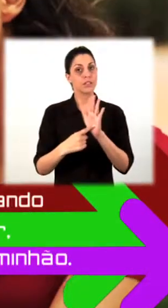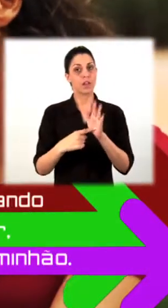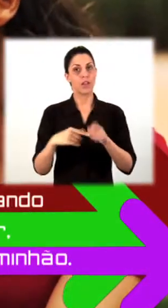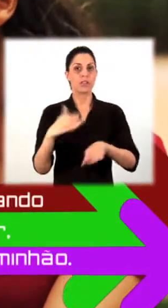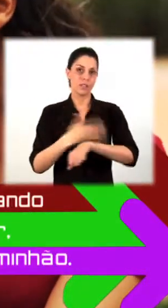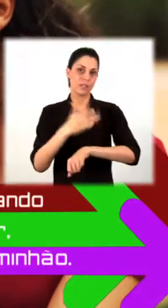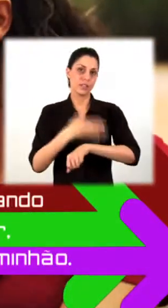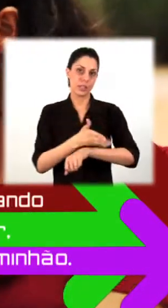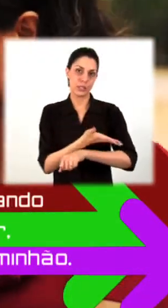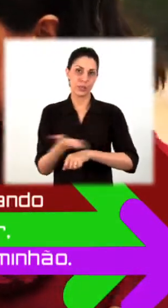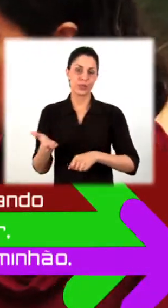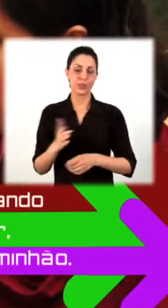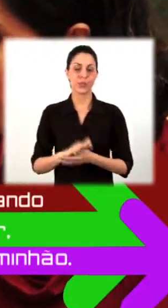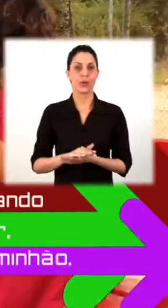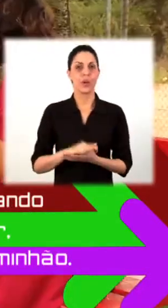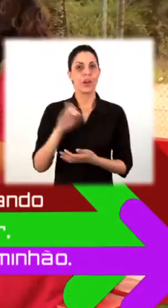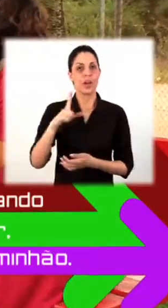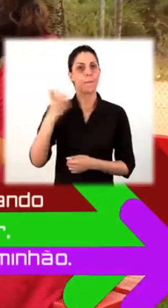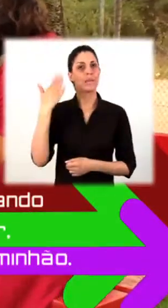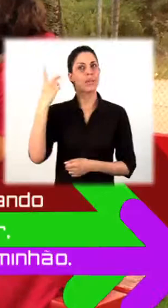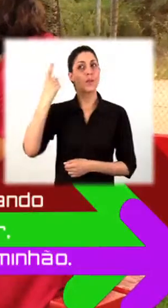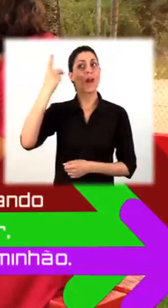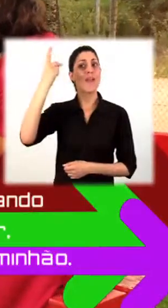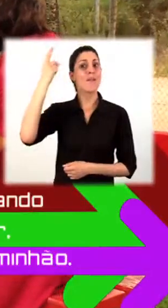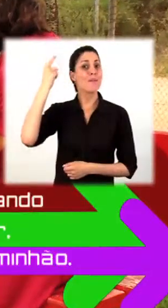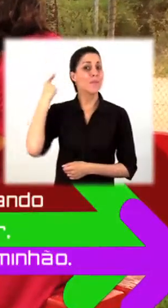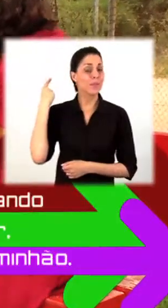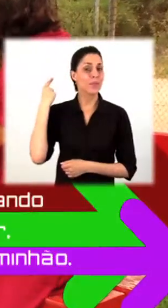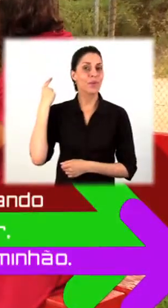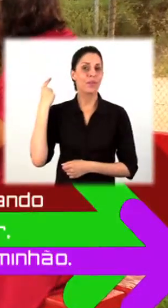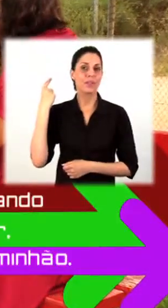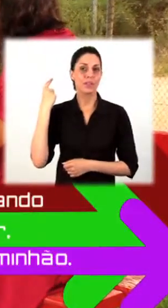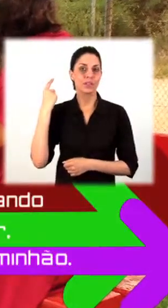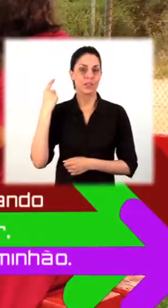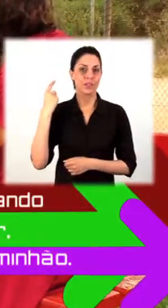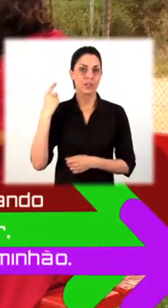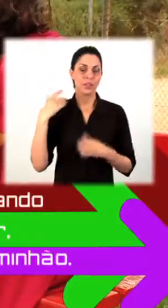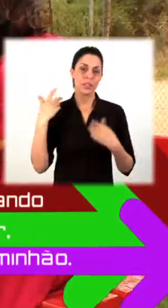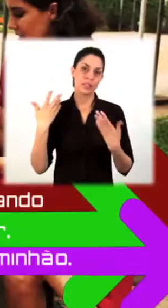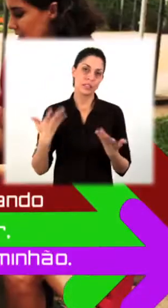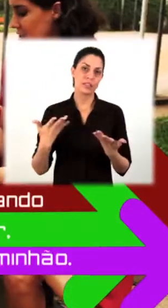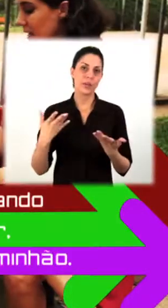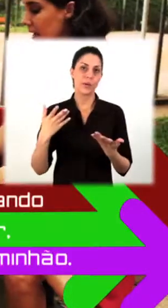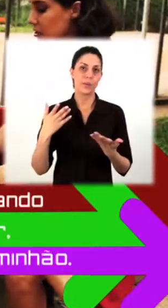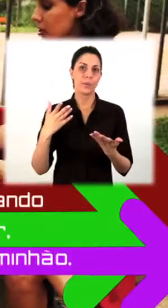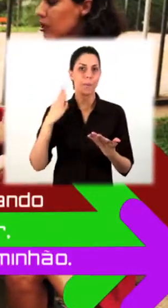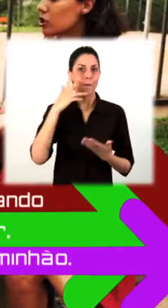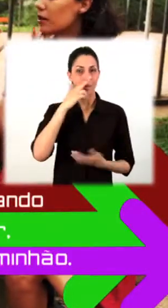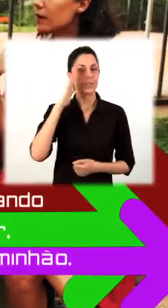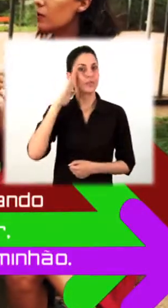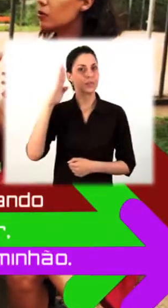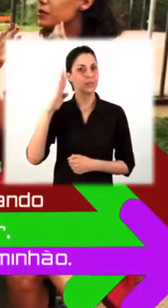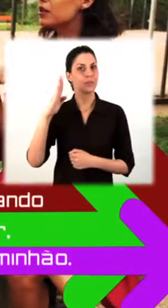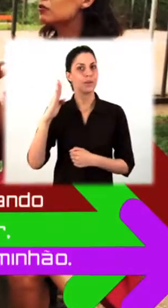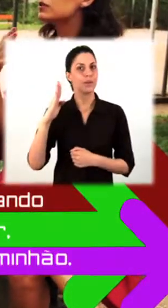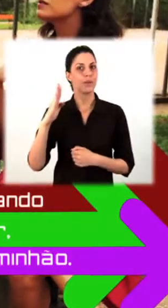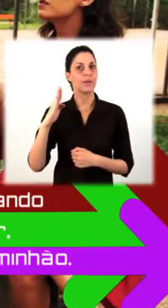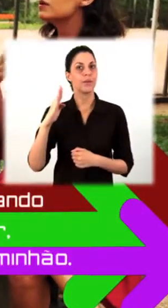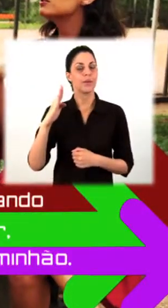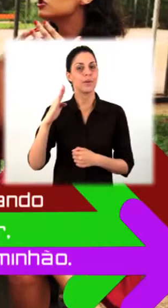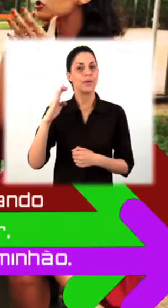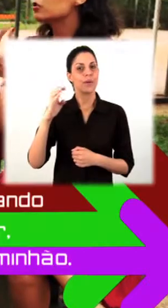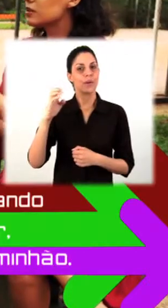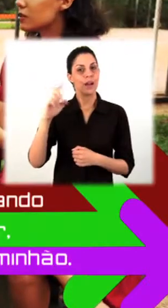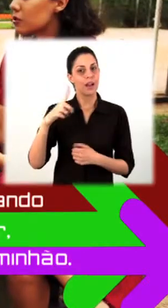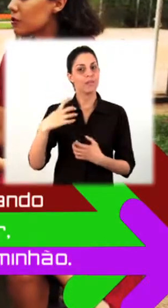nesse exercício, né, de um passado remoto, eu acho que prevalece a intenção dessa atividade de lembrar uma coisa que